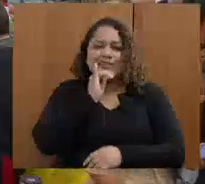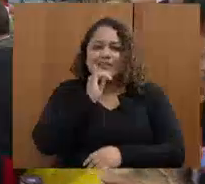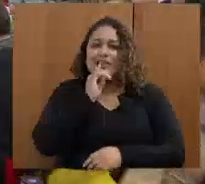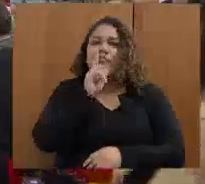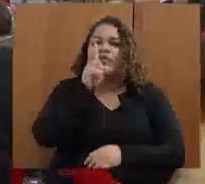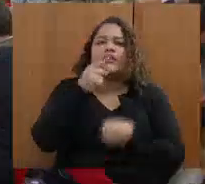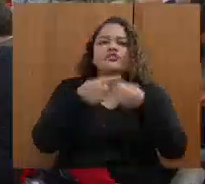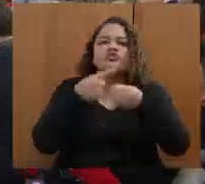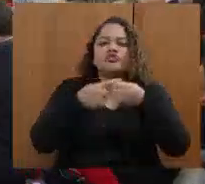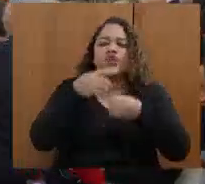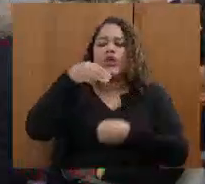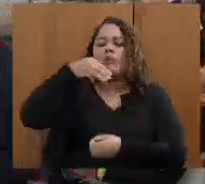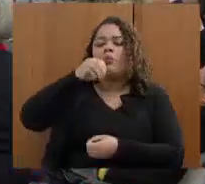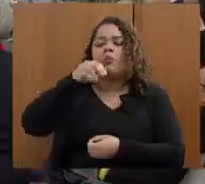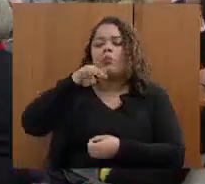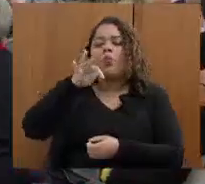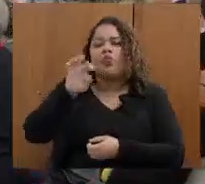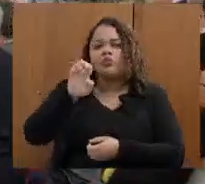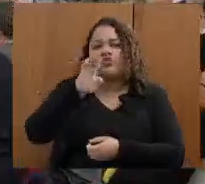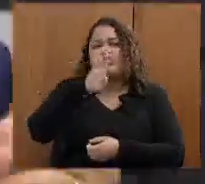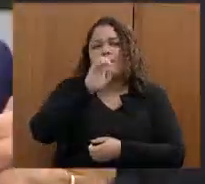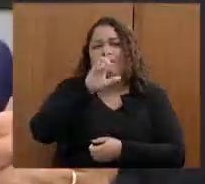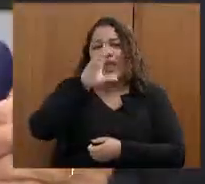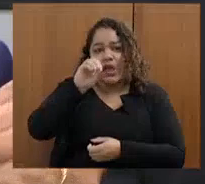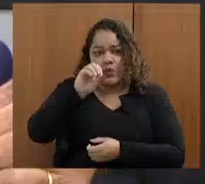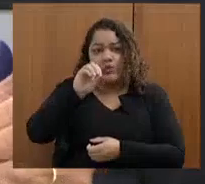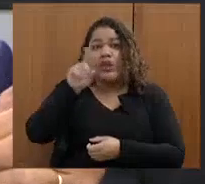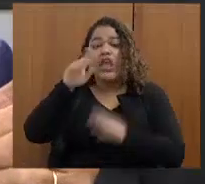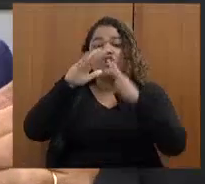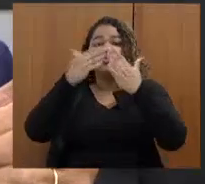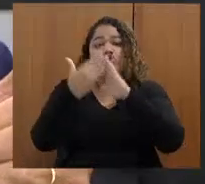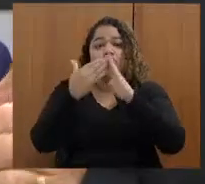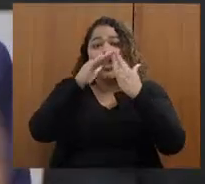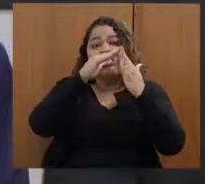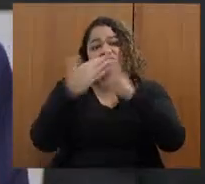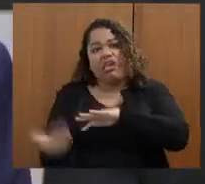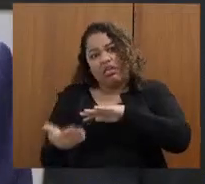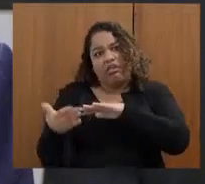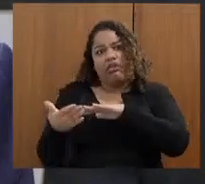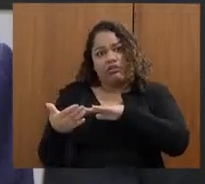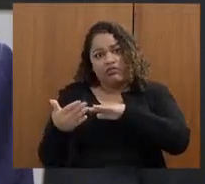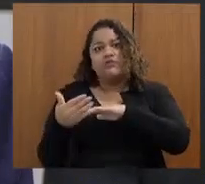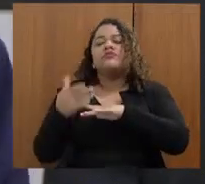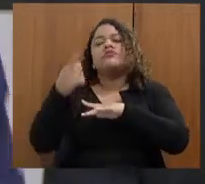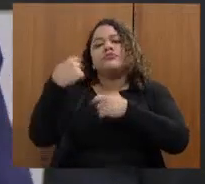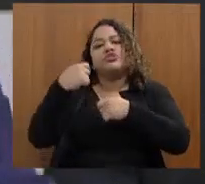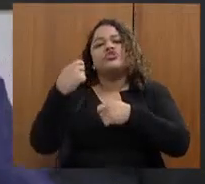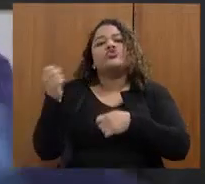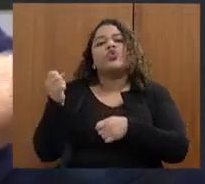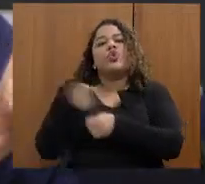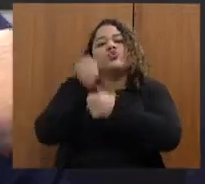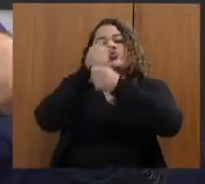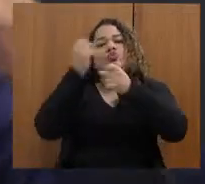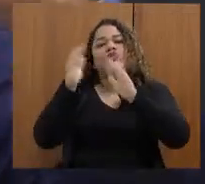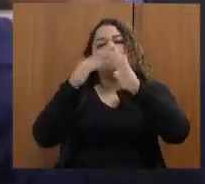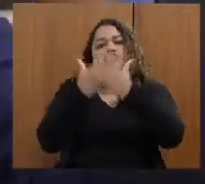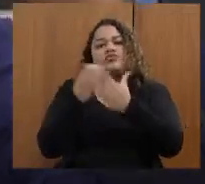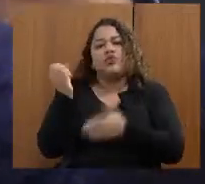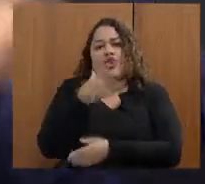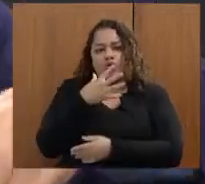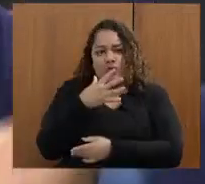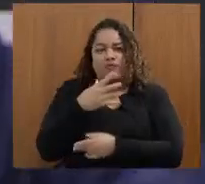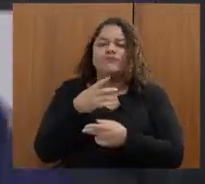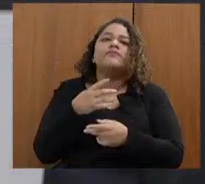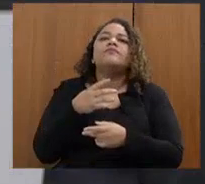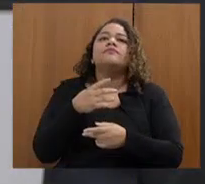Belo que a escola chegou a cair vai ter que fazer uma escola nova e a outra foi em Bom Despacho uma bela de uma escola que a estrutura muito